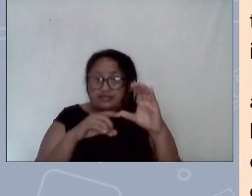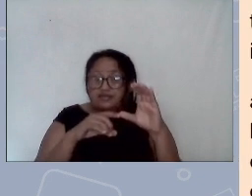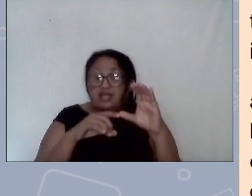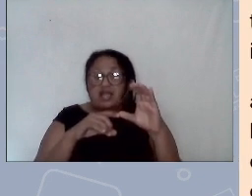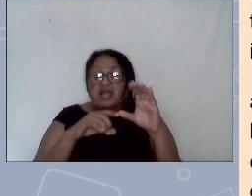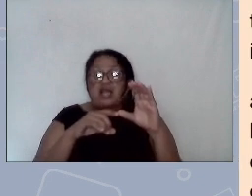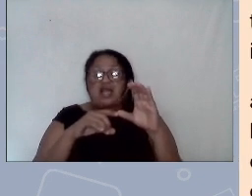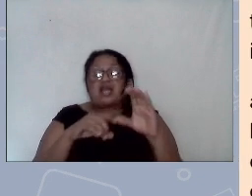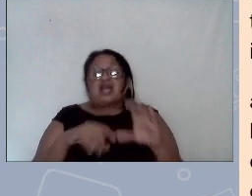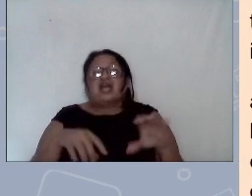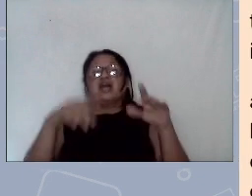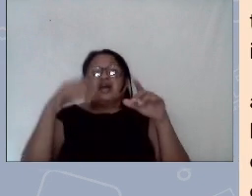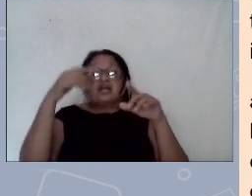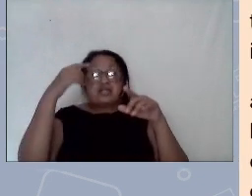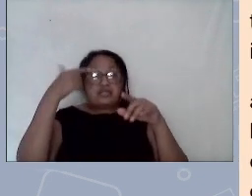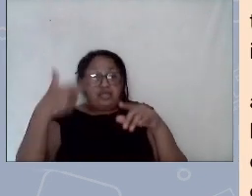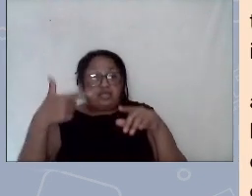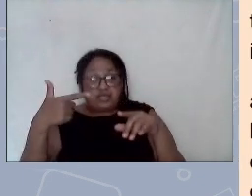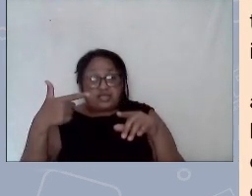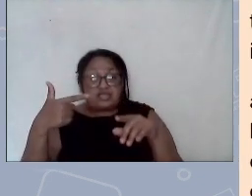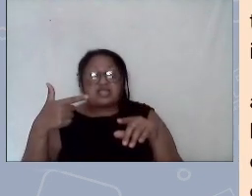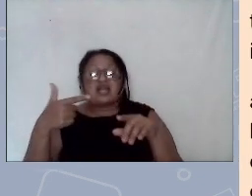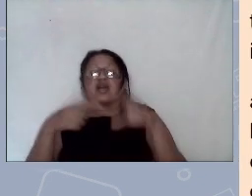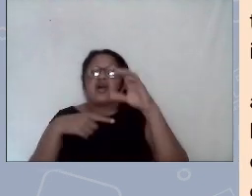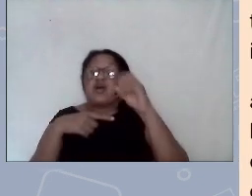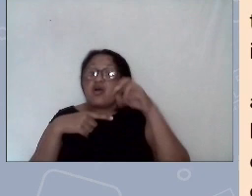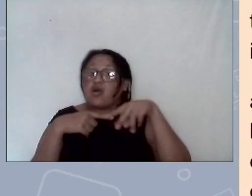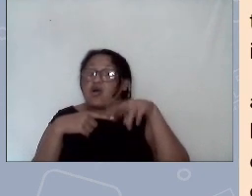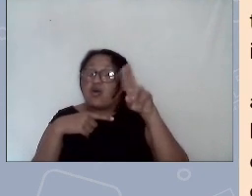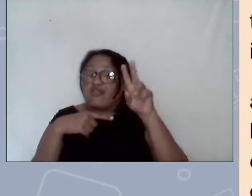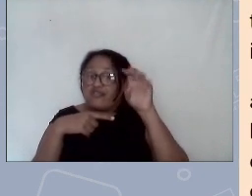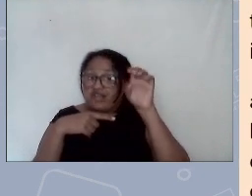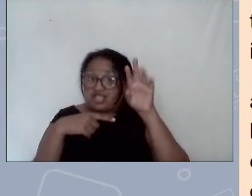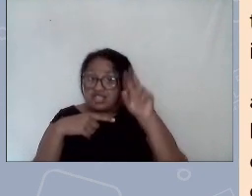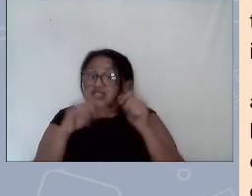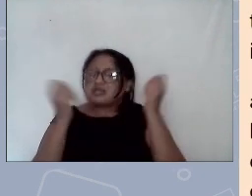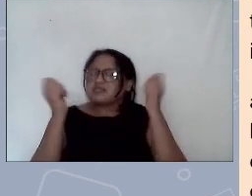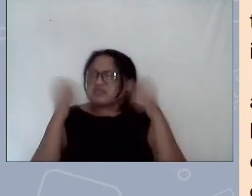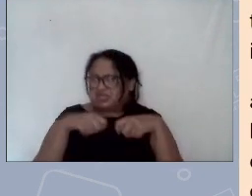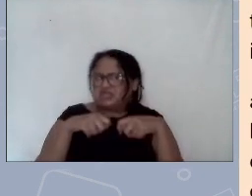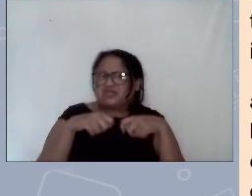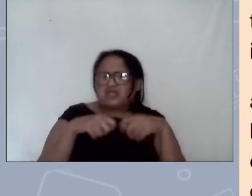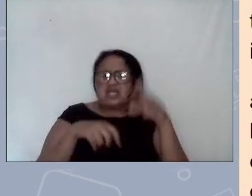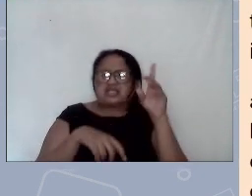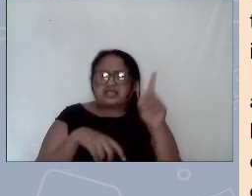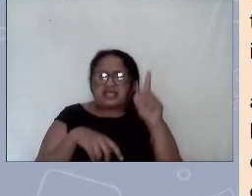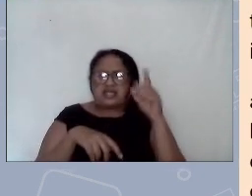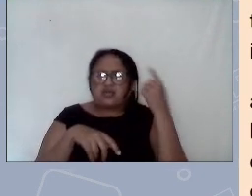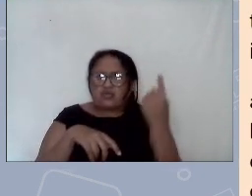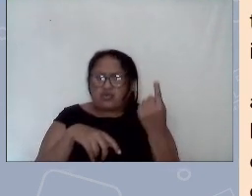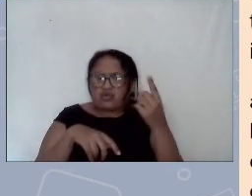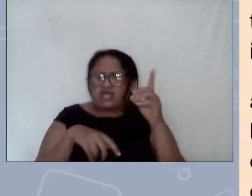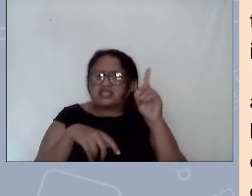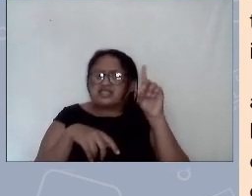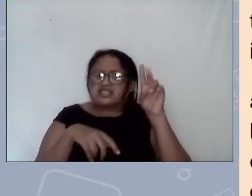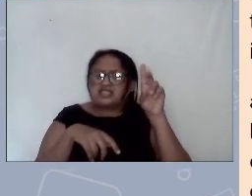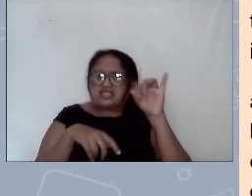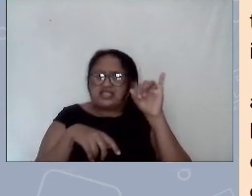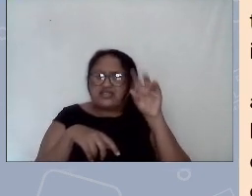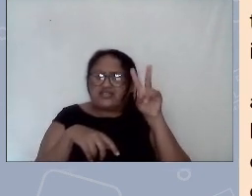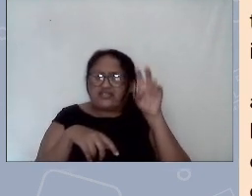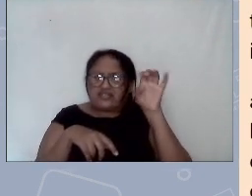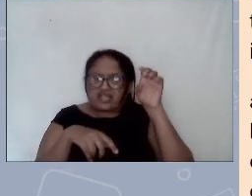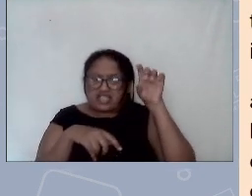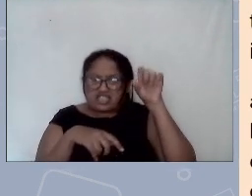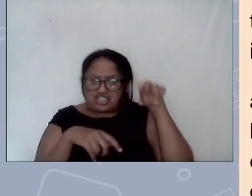também convergente será que isso é possível? D 1 divergente e